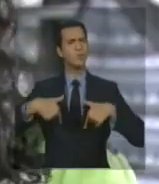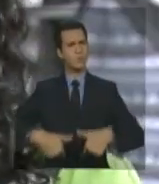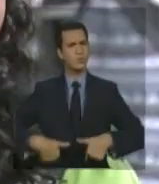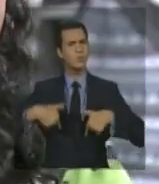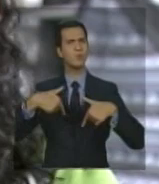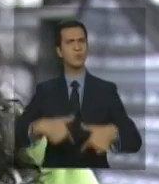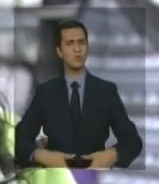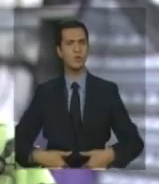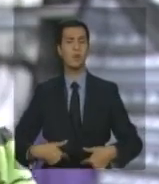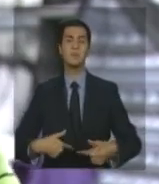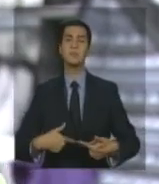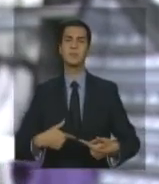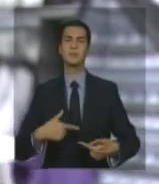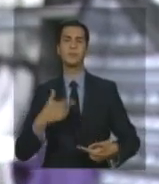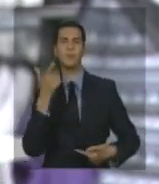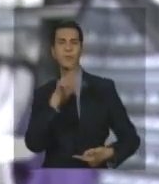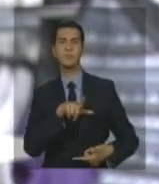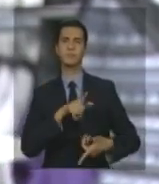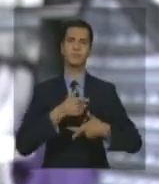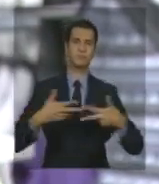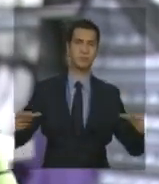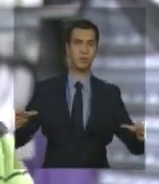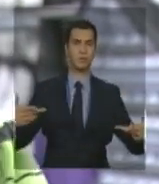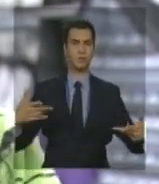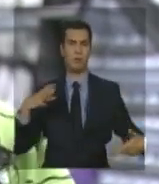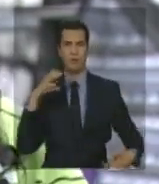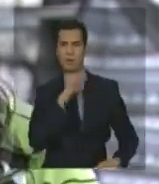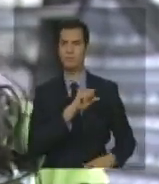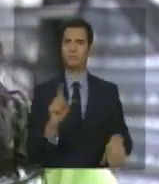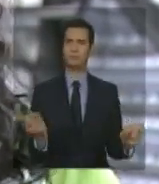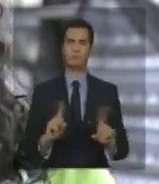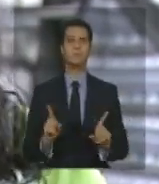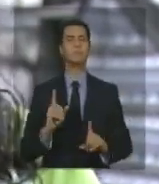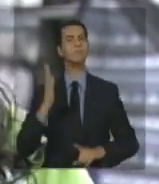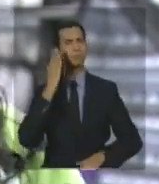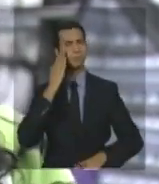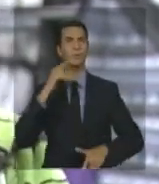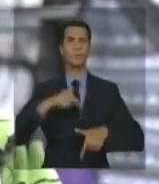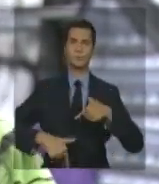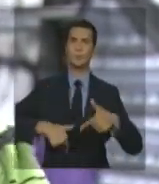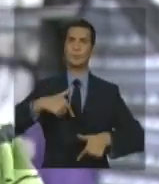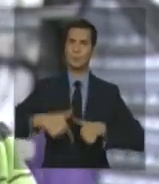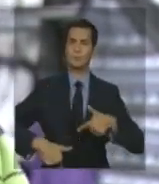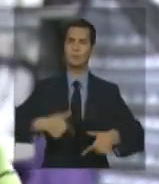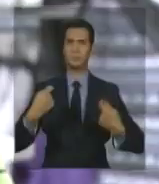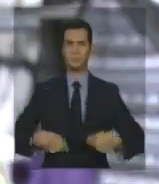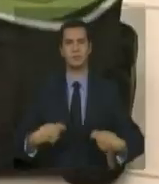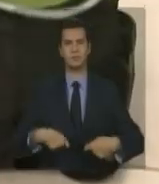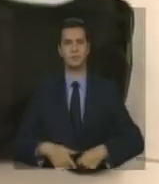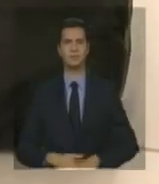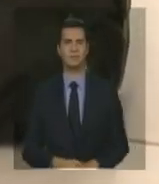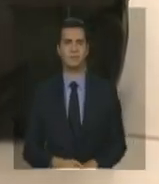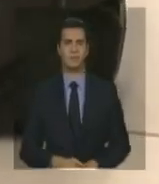fácil, não vem de uma noite pro dia. Vai na luta, né? É o que eu tô fazendo.